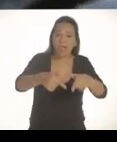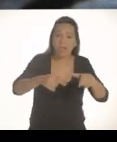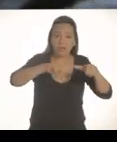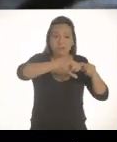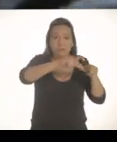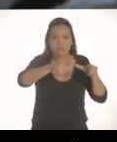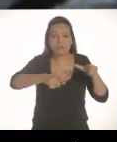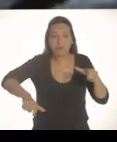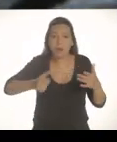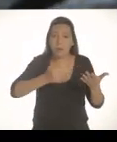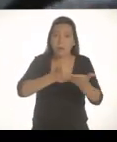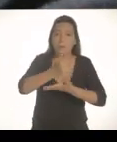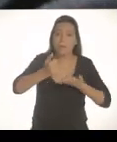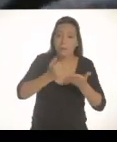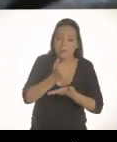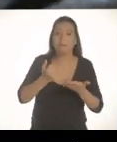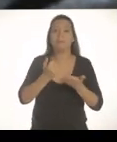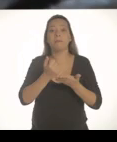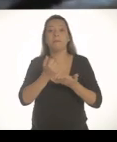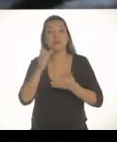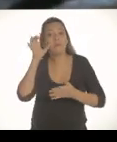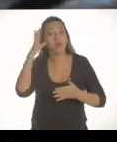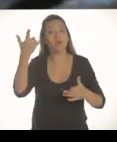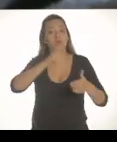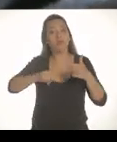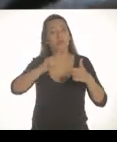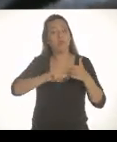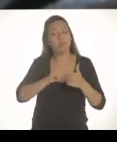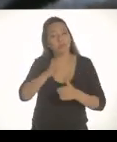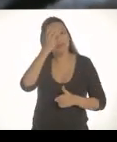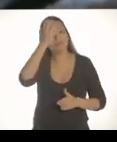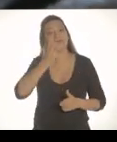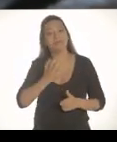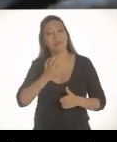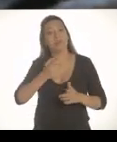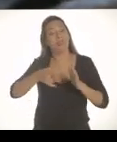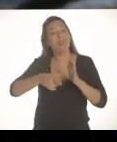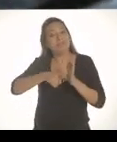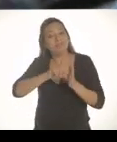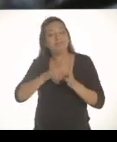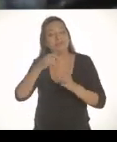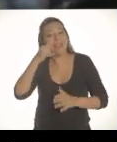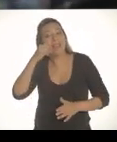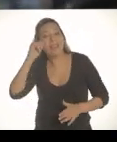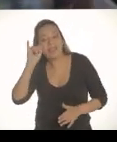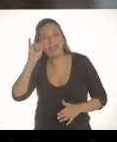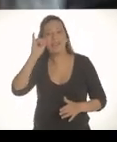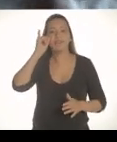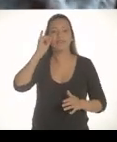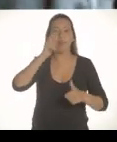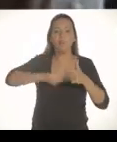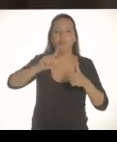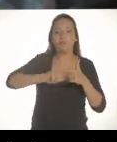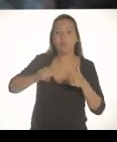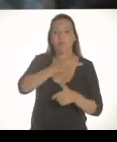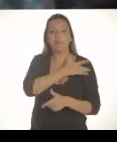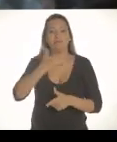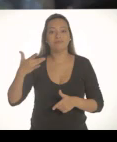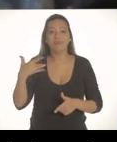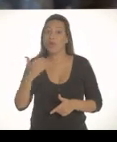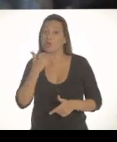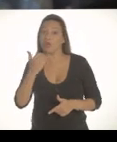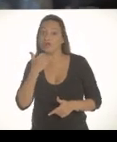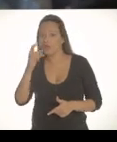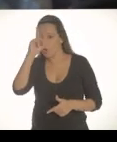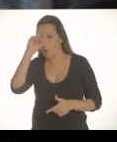forma de gerar emprego e como forma de resolver um problema que é o mais sério de todos, que é a prevenção da saúde. Não adianta você construir um hospital e do lado ter uma